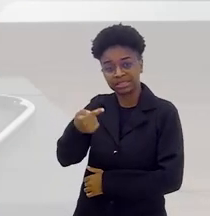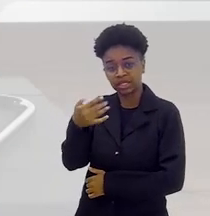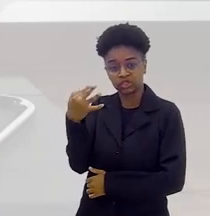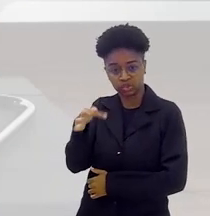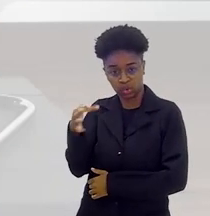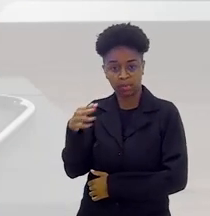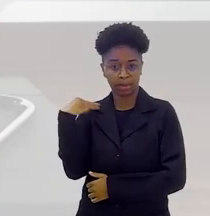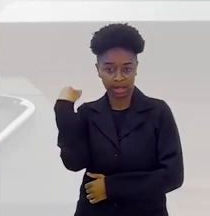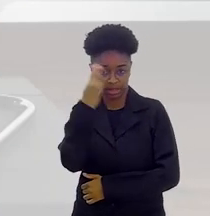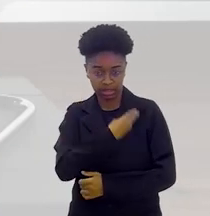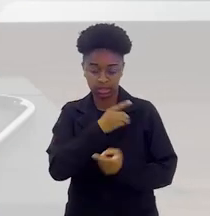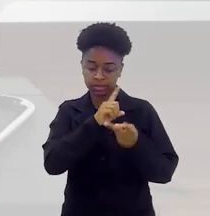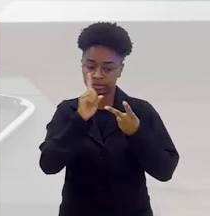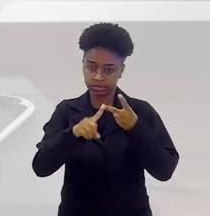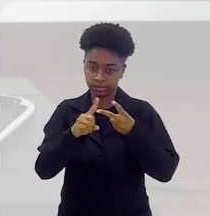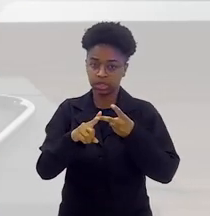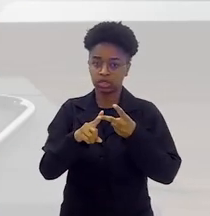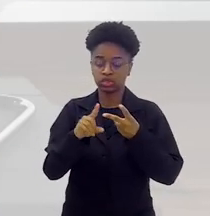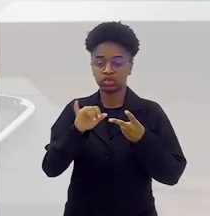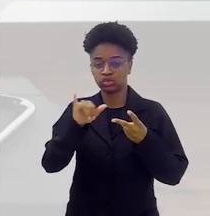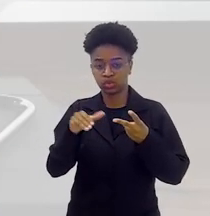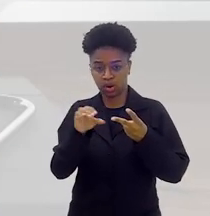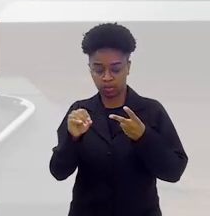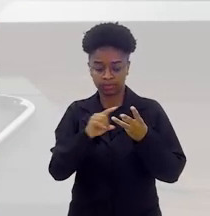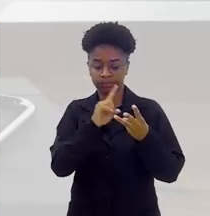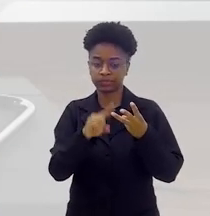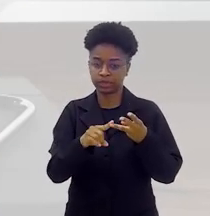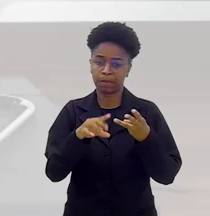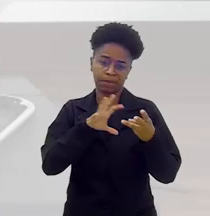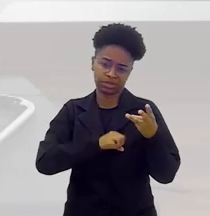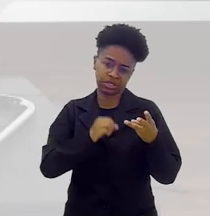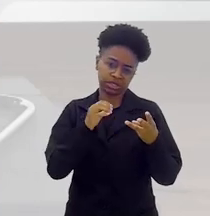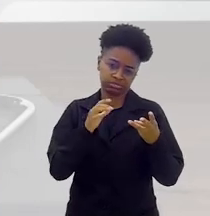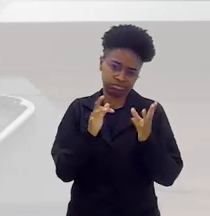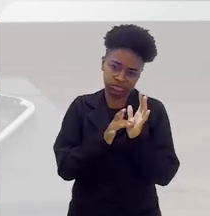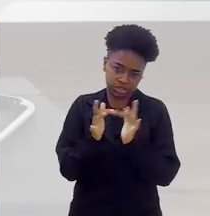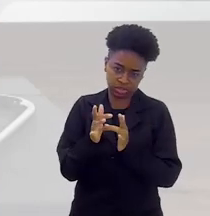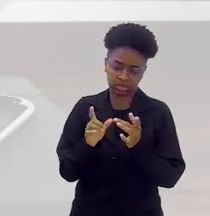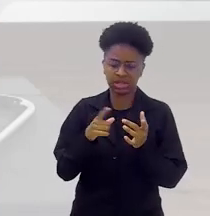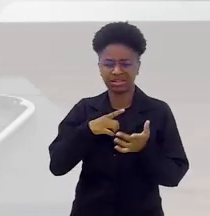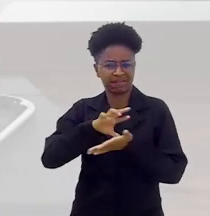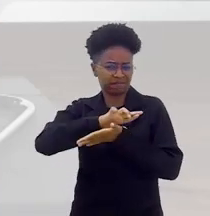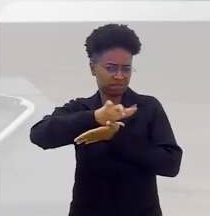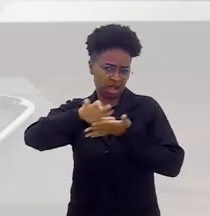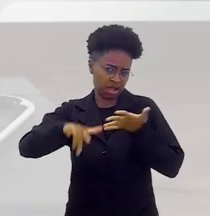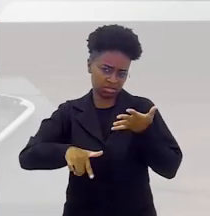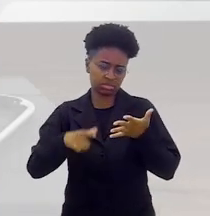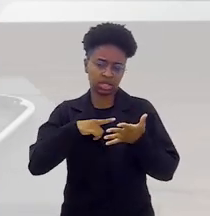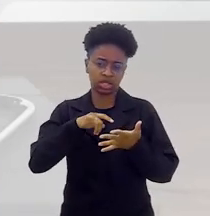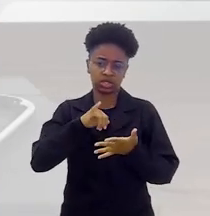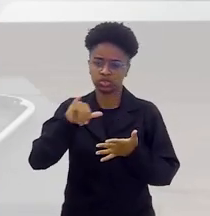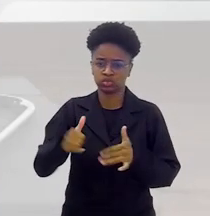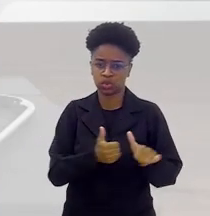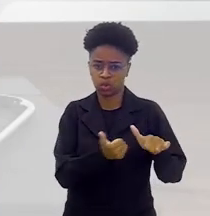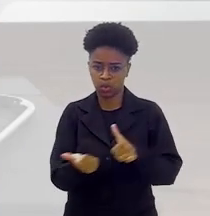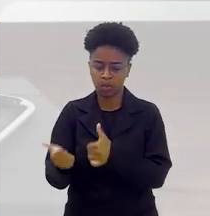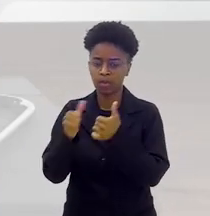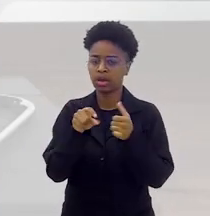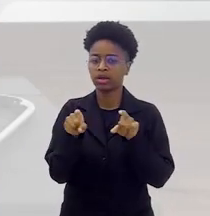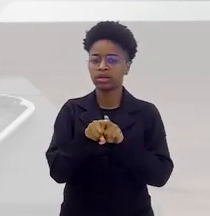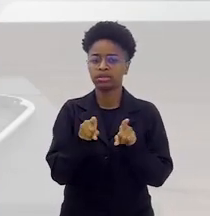que foi. E aí depois vem a Paixão de Cristo. E aí vai rolando, né? Tem o João Batista, teve